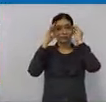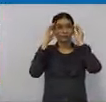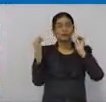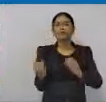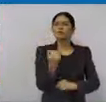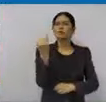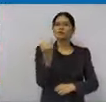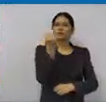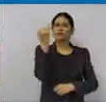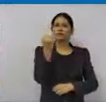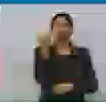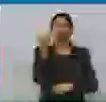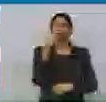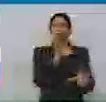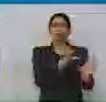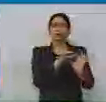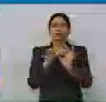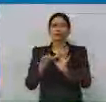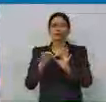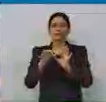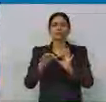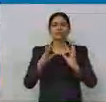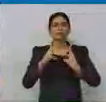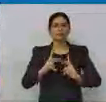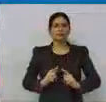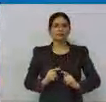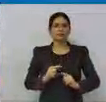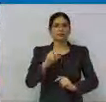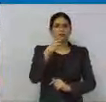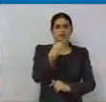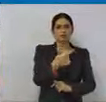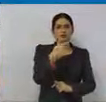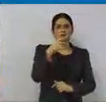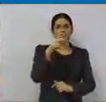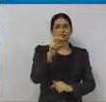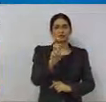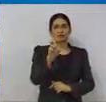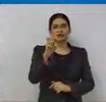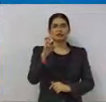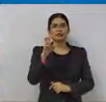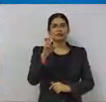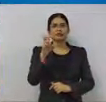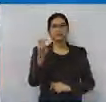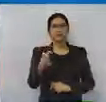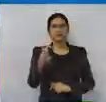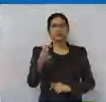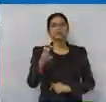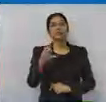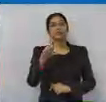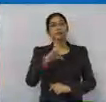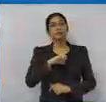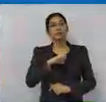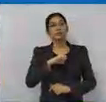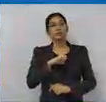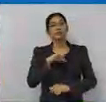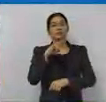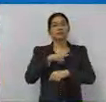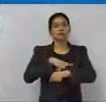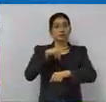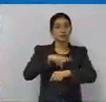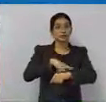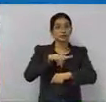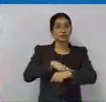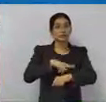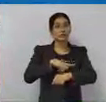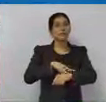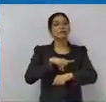sanitário seria uma instalação de 256 unidades de kits sanitários. São banheiros que vão poder